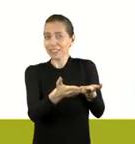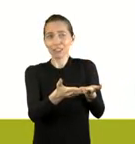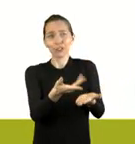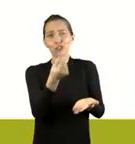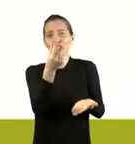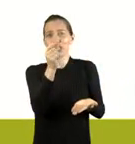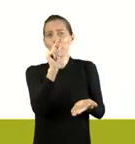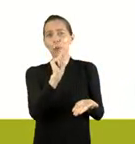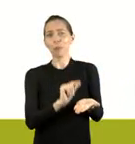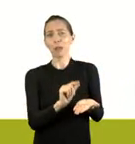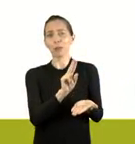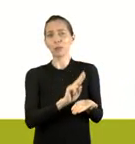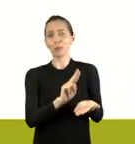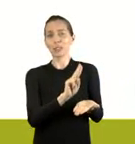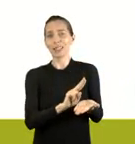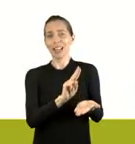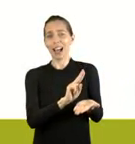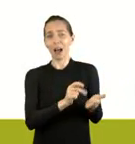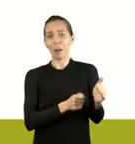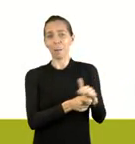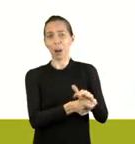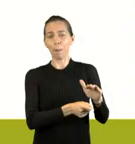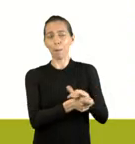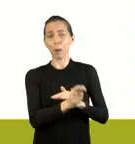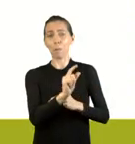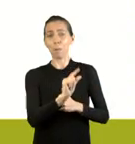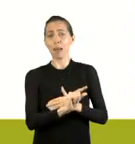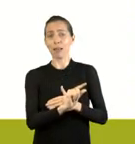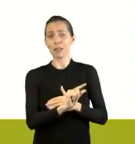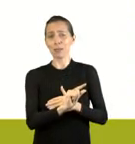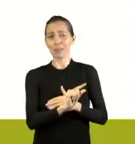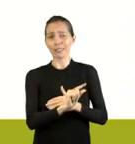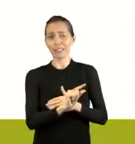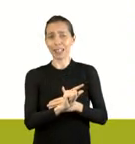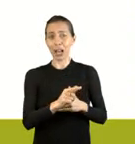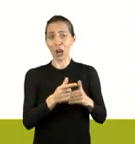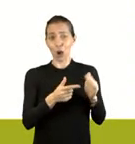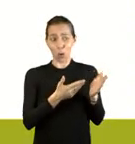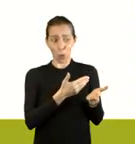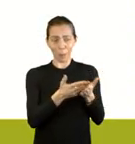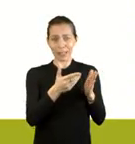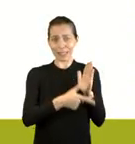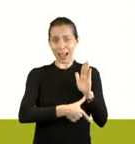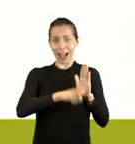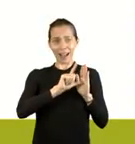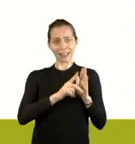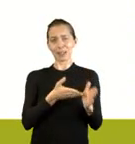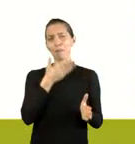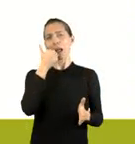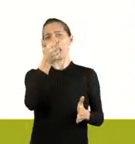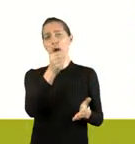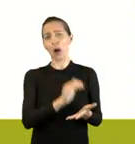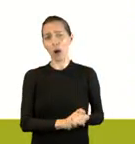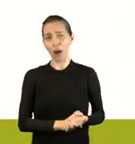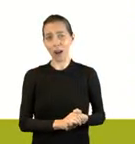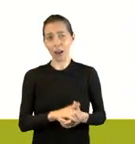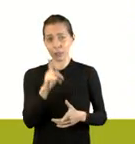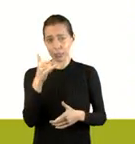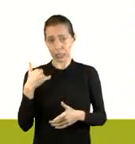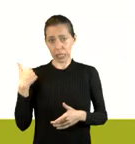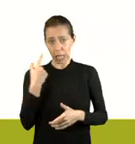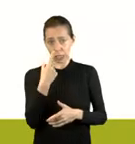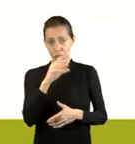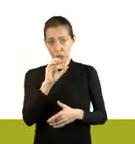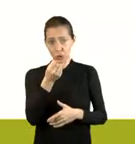dinheiro. Então, não tem desvantagem em começar novo. Eu tenho 18 anos. Quanto eu preciso para chegar